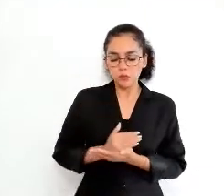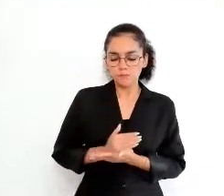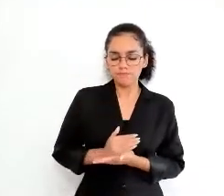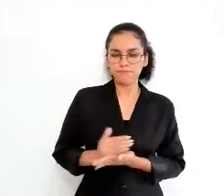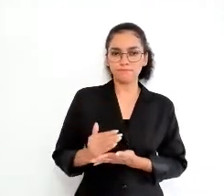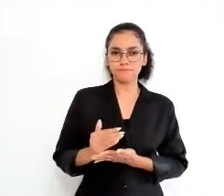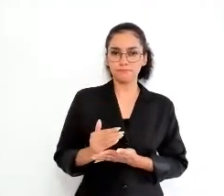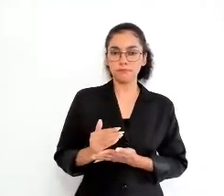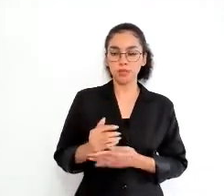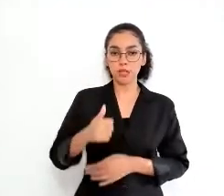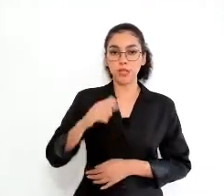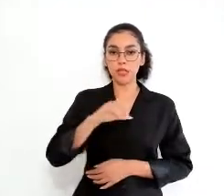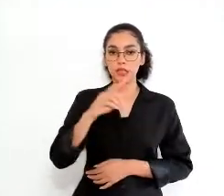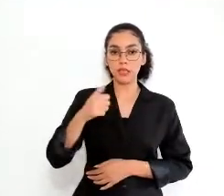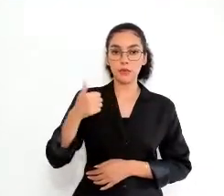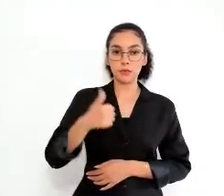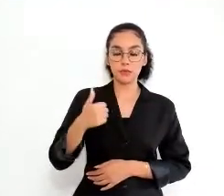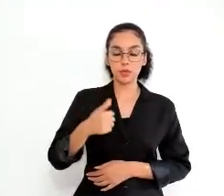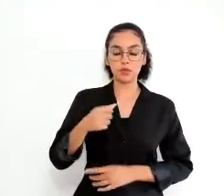1º de